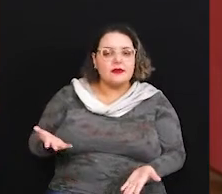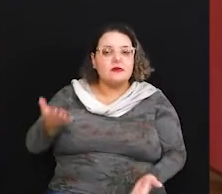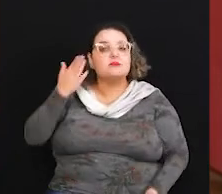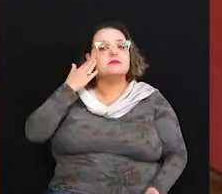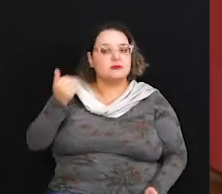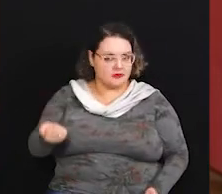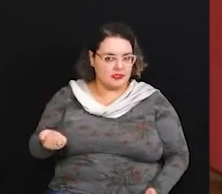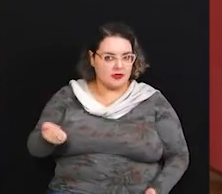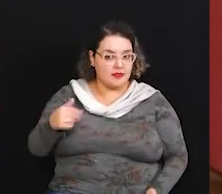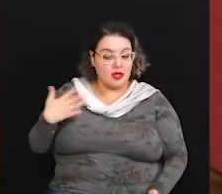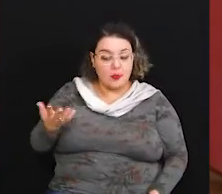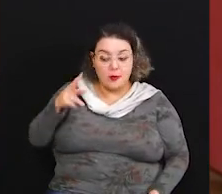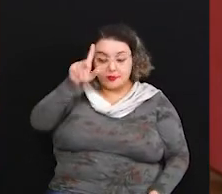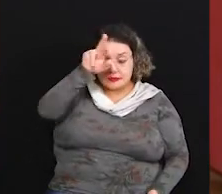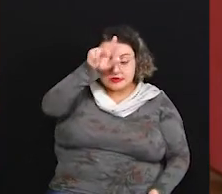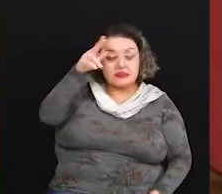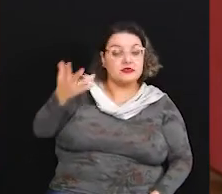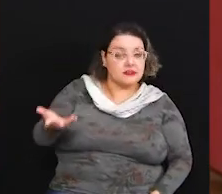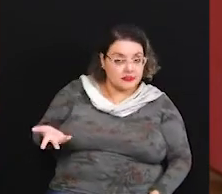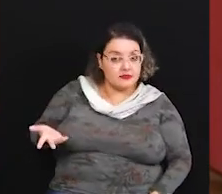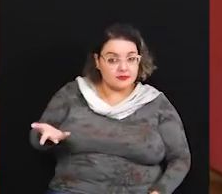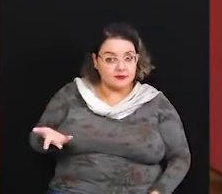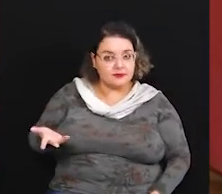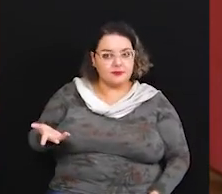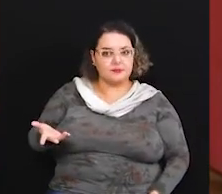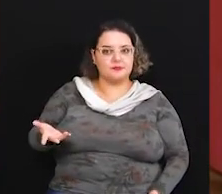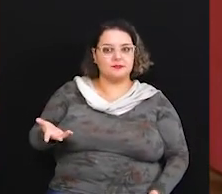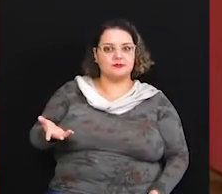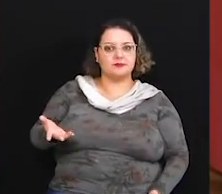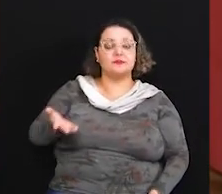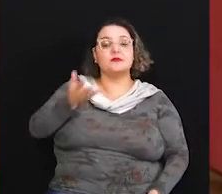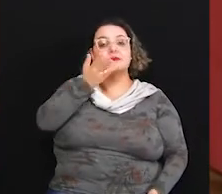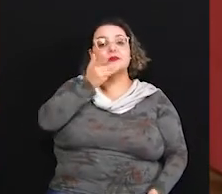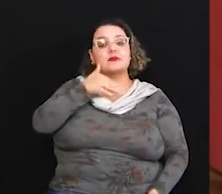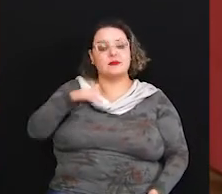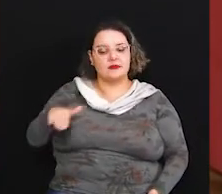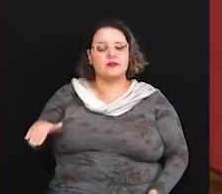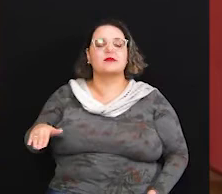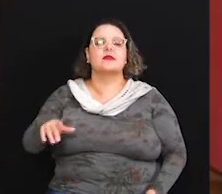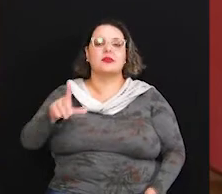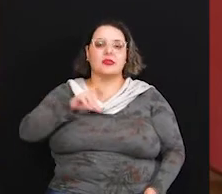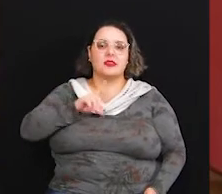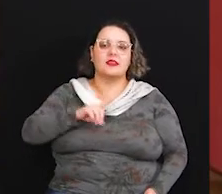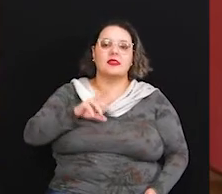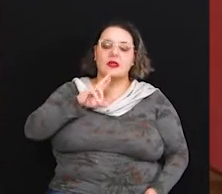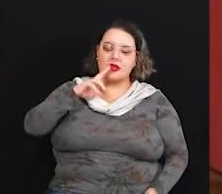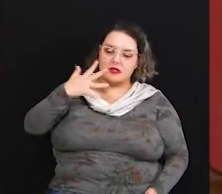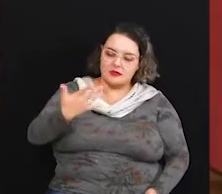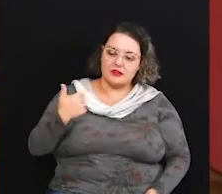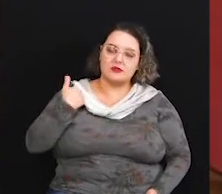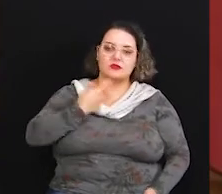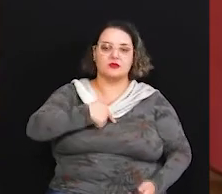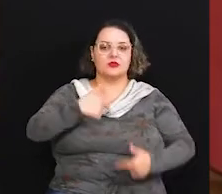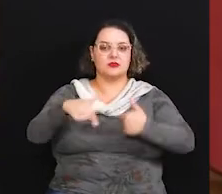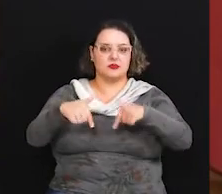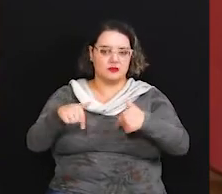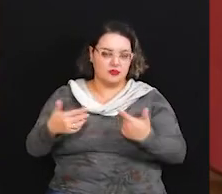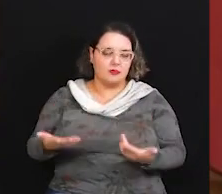bicho, vamos descobrir qual que é esse inseto. E as crianças levam isso. Então, isso é um resultado do nosso trabalho.